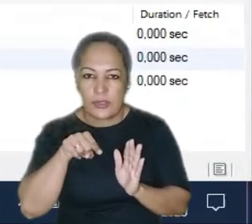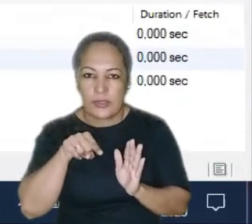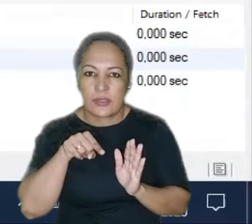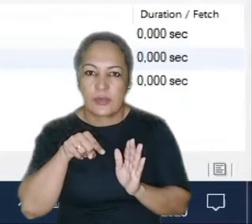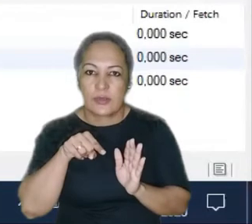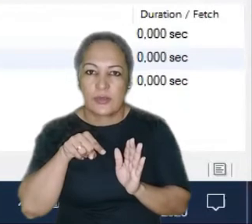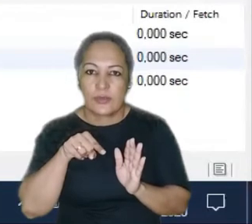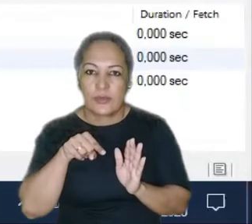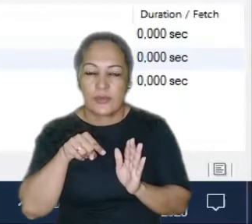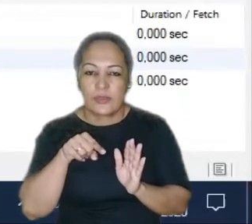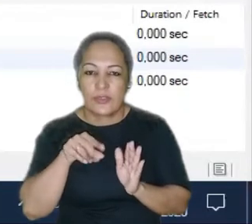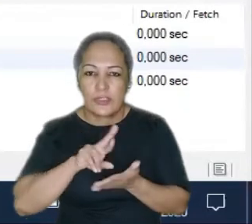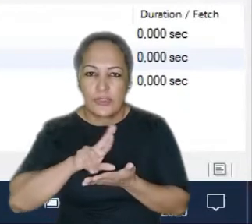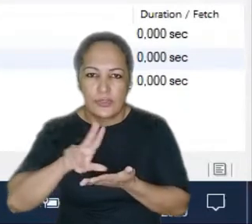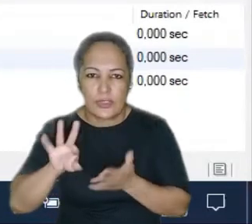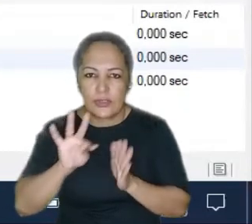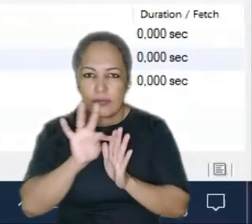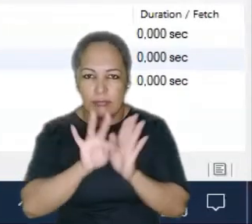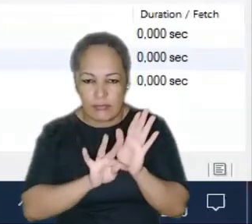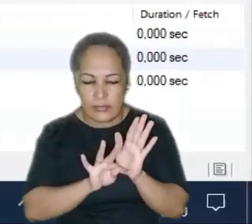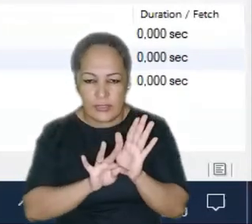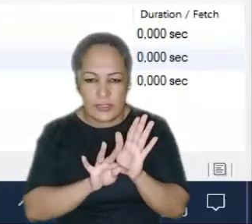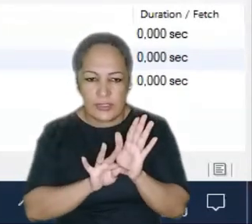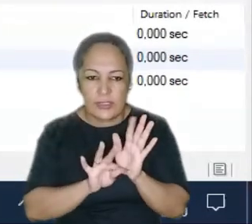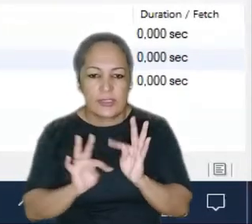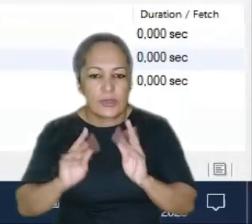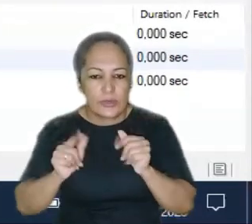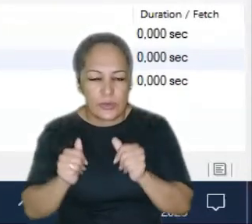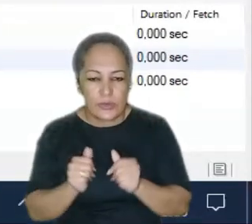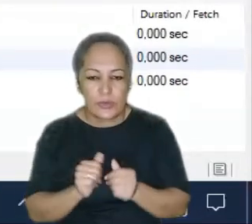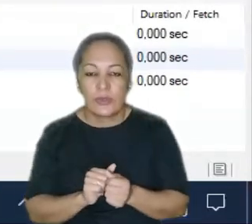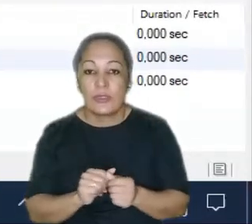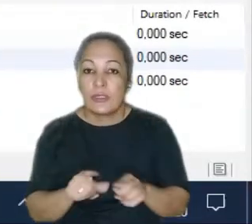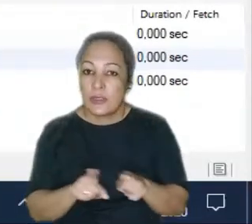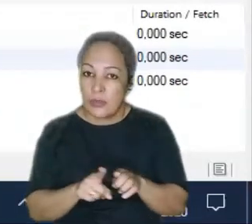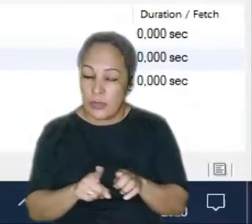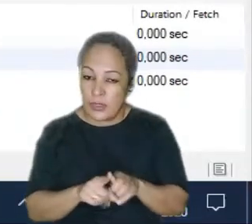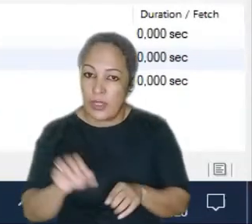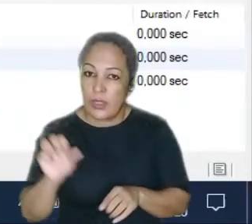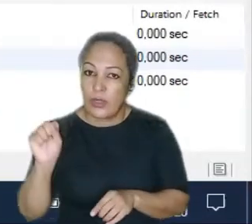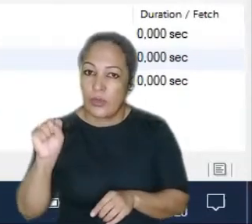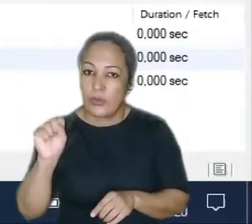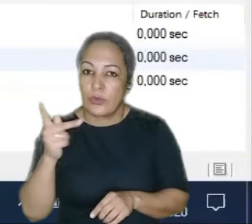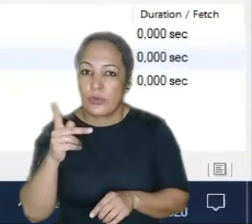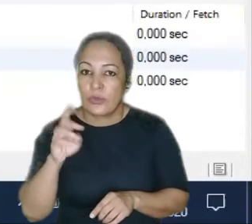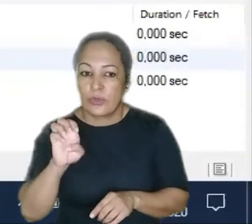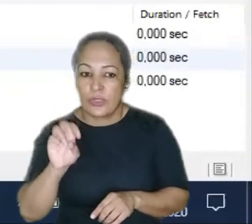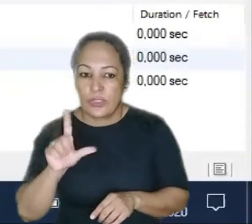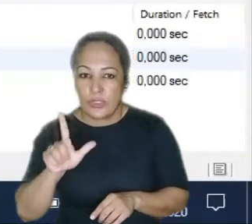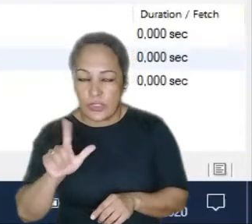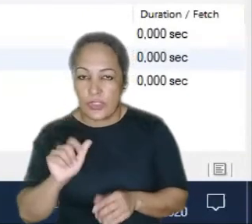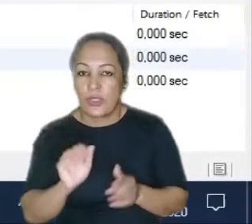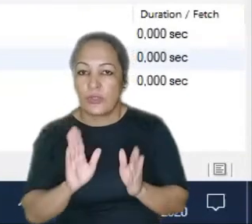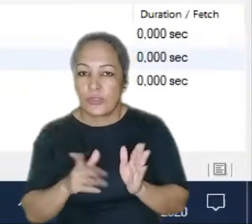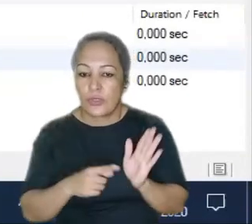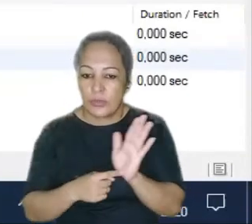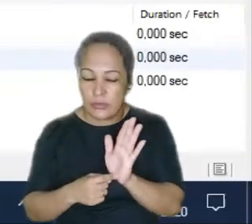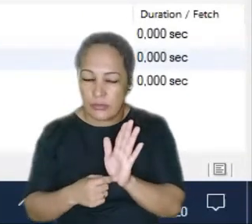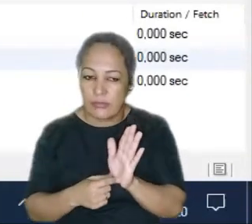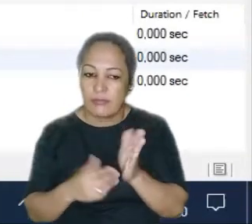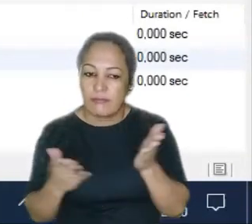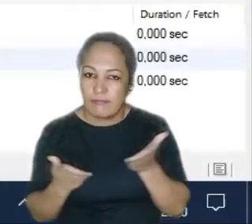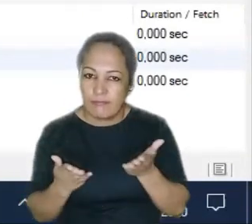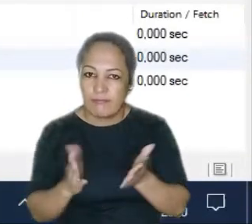textos. Então, tudo é manipulado por linha de comando. Então, eu tenho o Shell, que eu acabei de mostrar, ou a interface gráfica que eu acabei de mostrar para vocês, que é mais intuitiva, tá